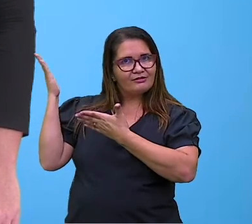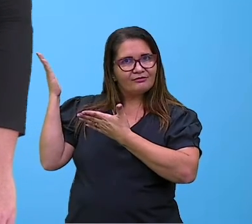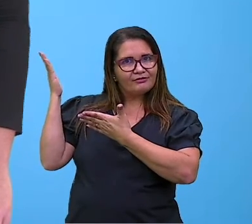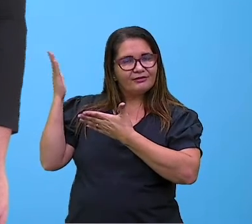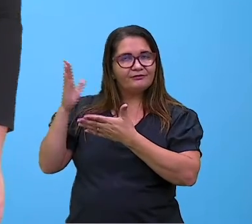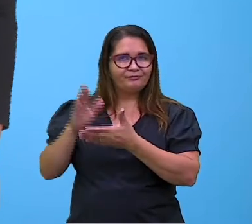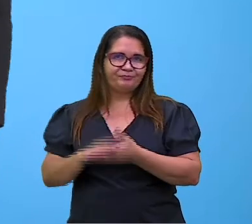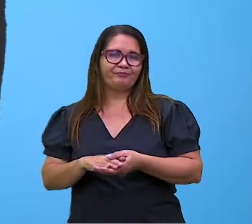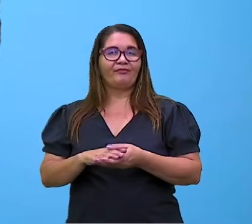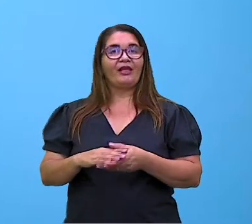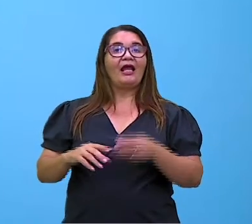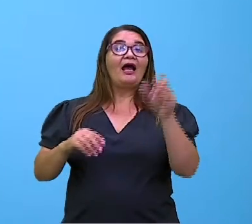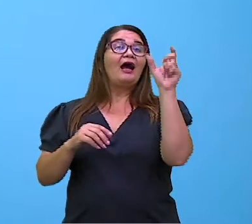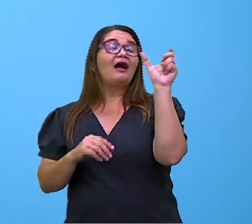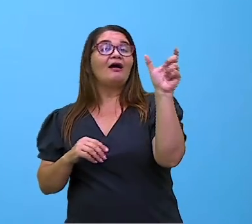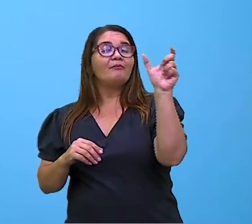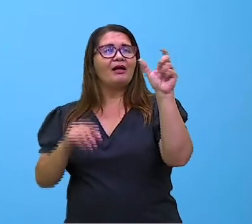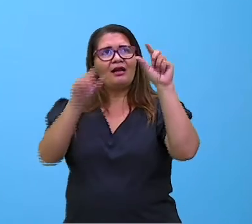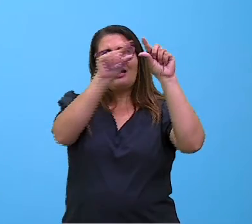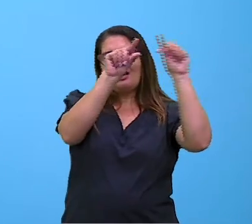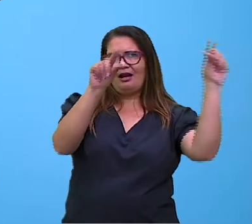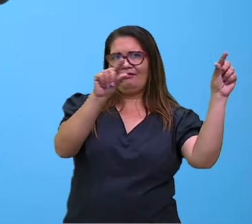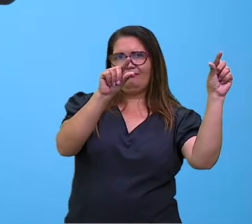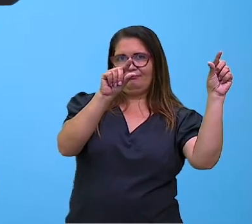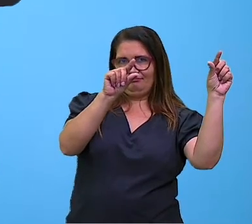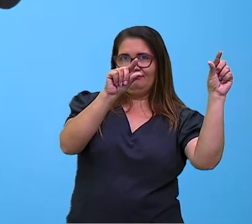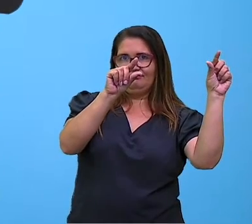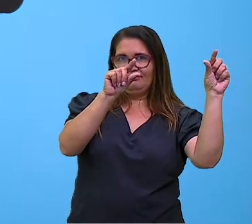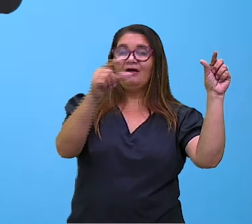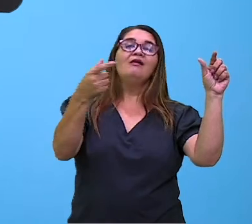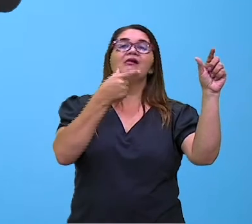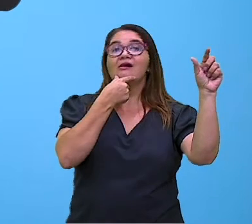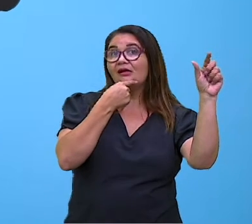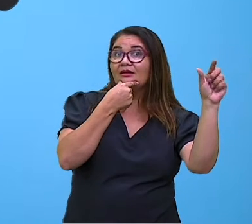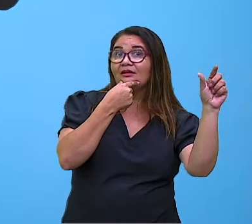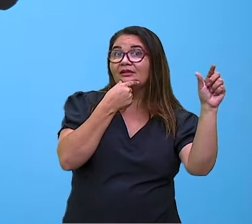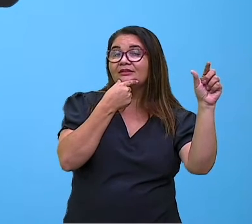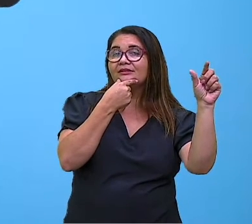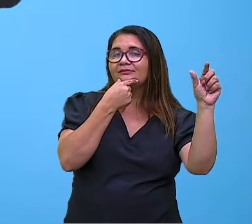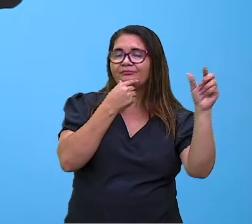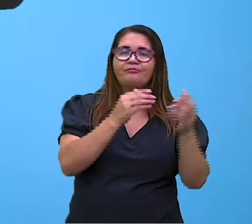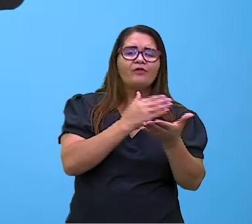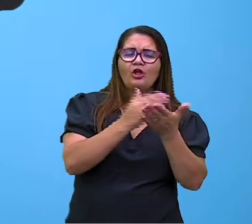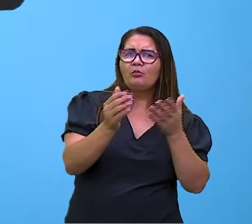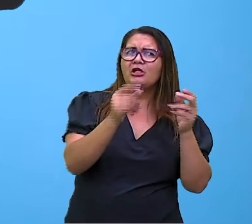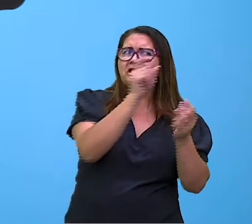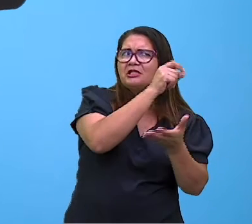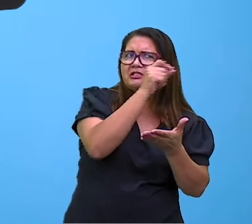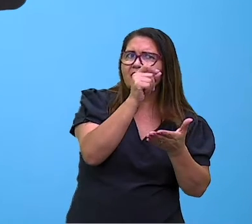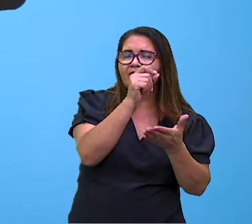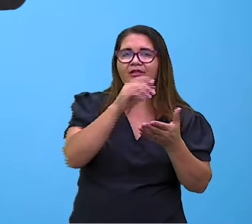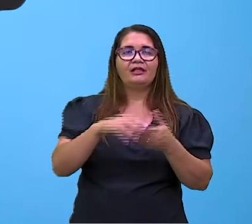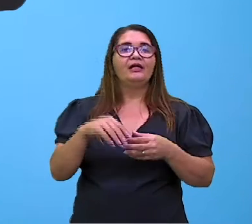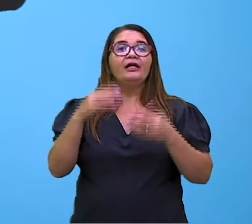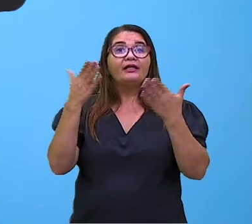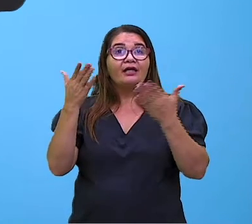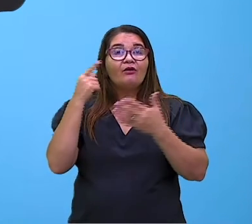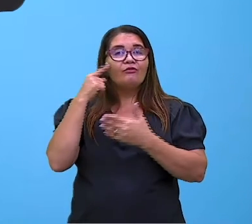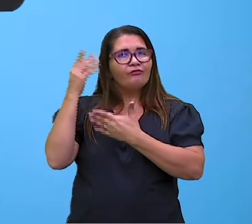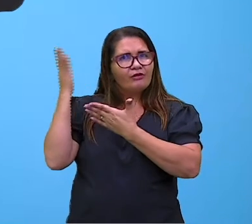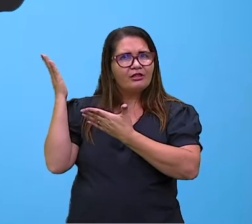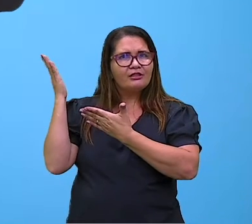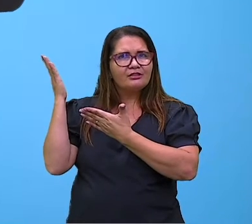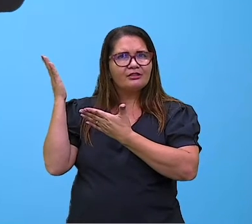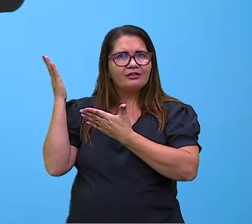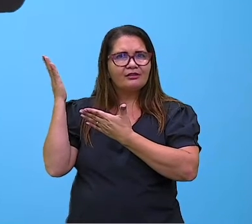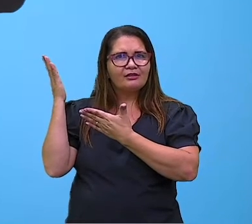Let's talk about, que eu comecei a escrever. Let's talk about. Então, ali, ó, vocês já observaram que